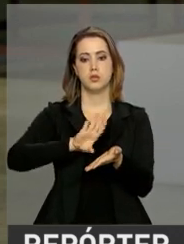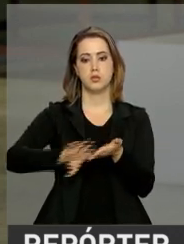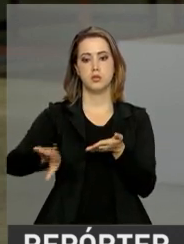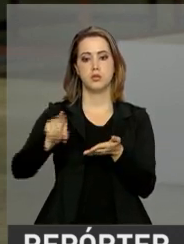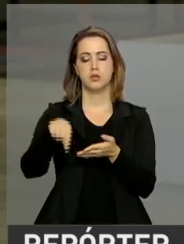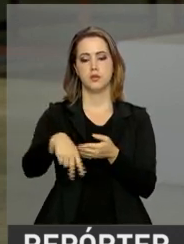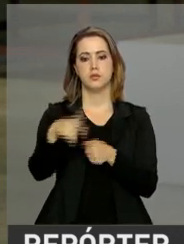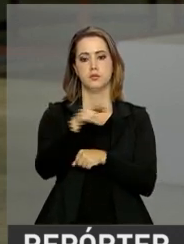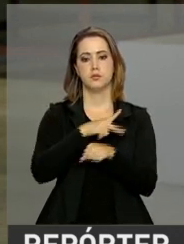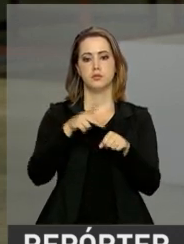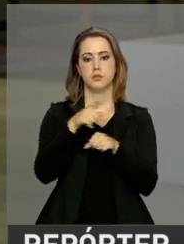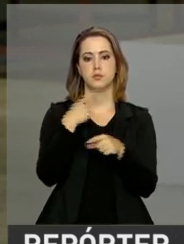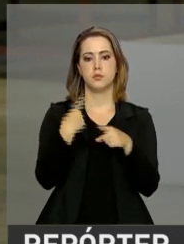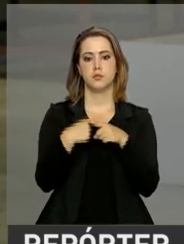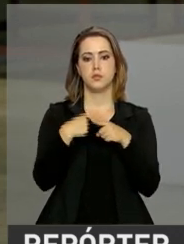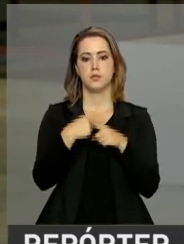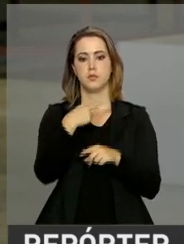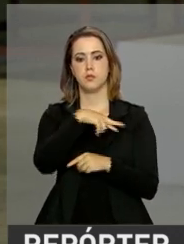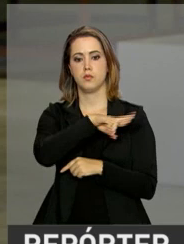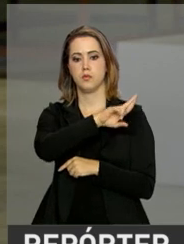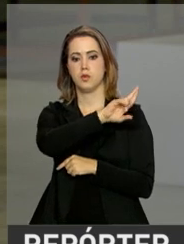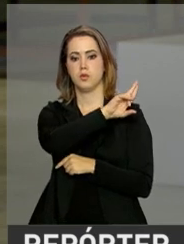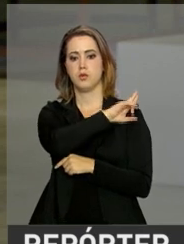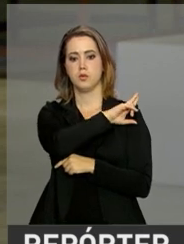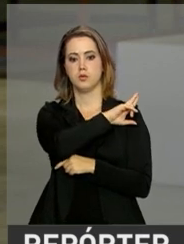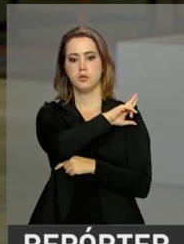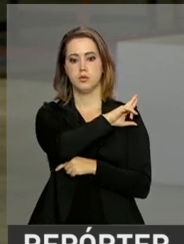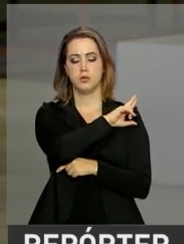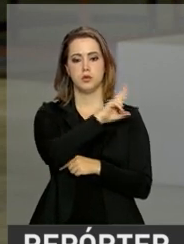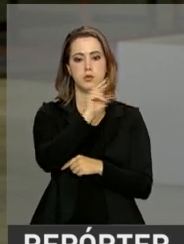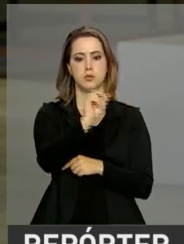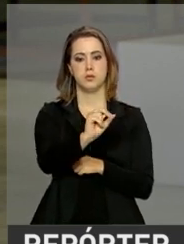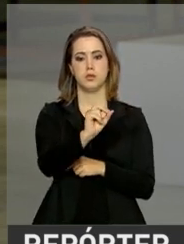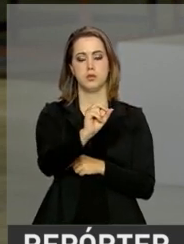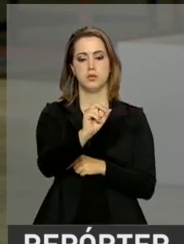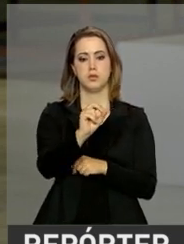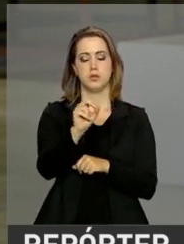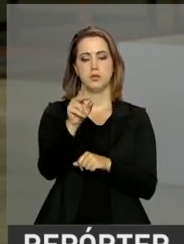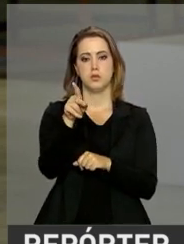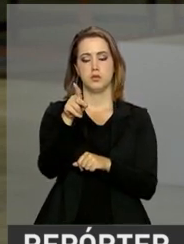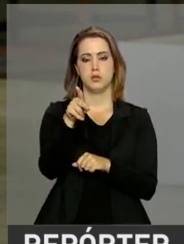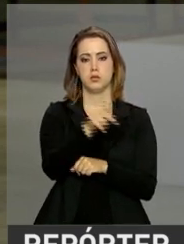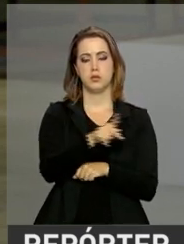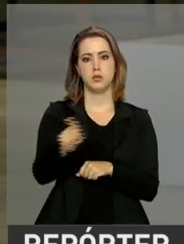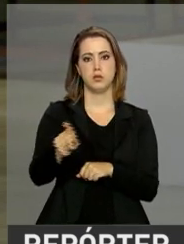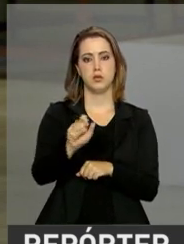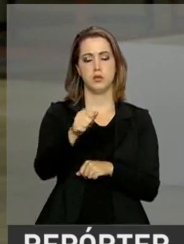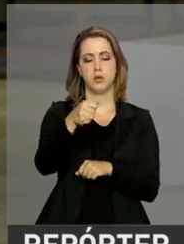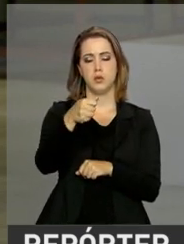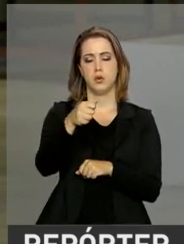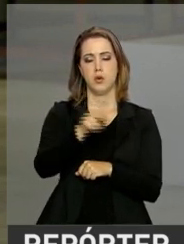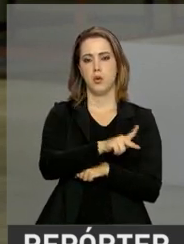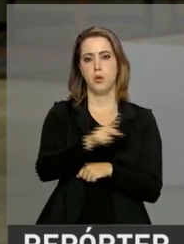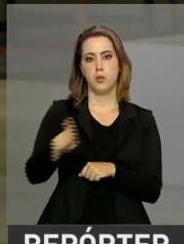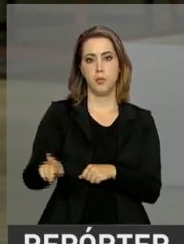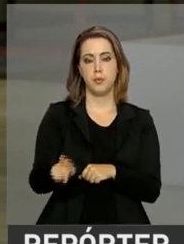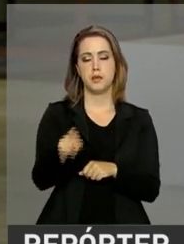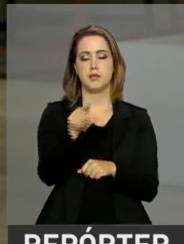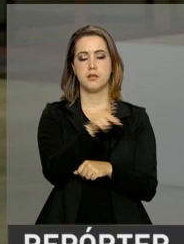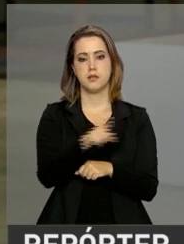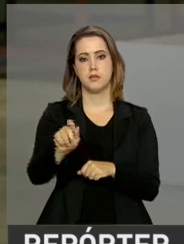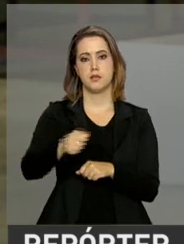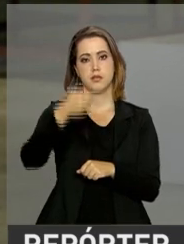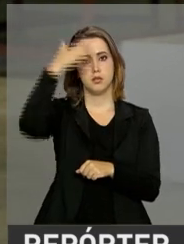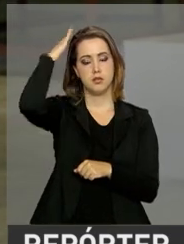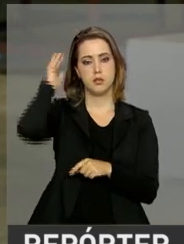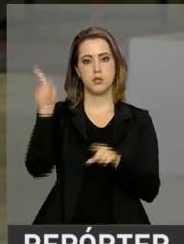que Raul jugman Vai representar o presidente Michel Temer na posse do novo presidente de Cabo Verde Jorge